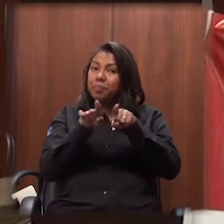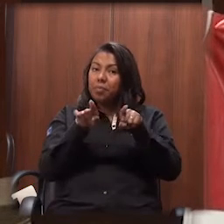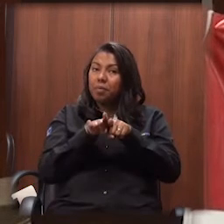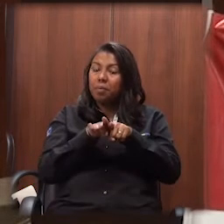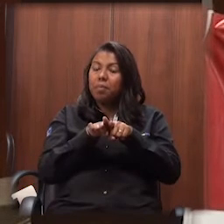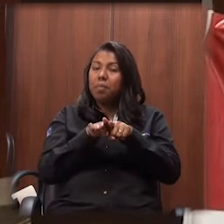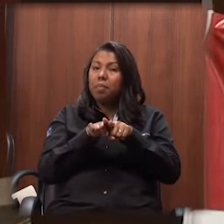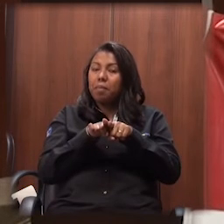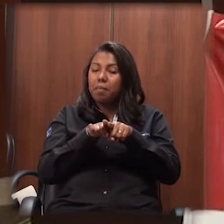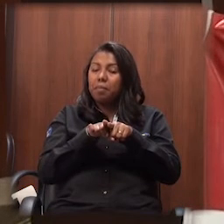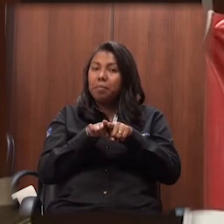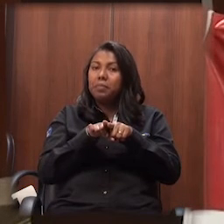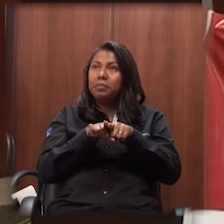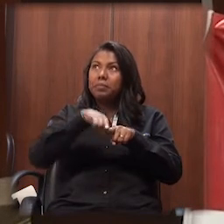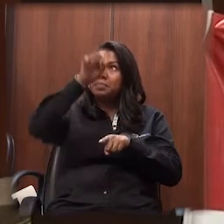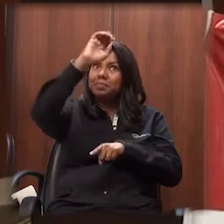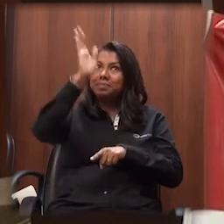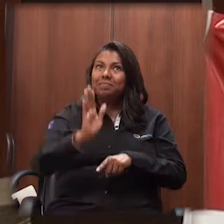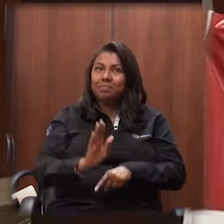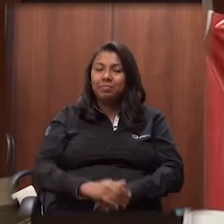em termos de Brasil.